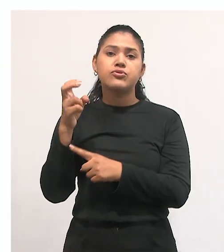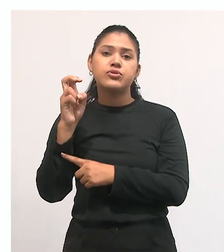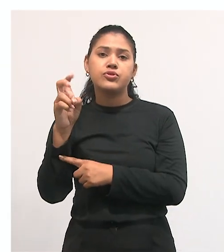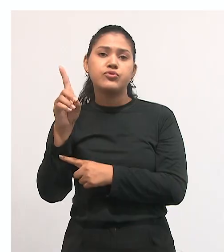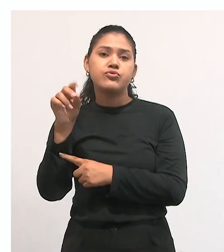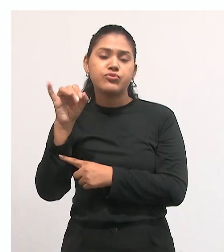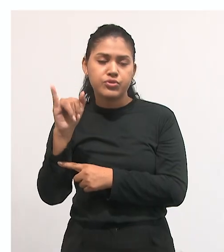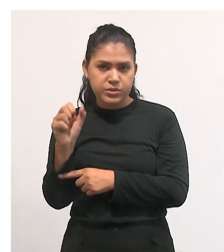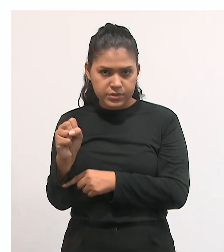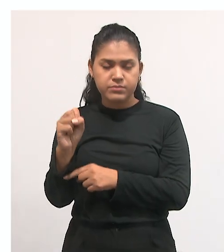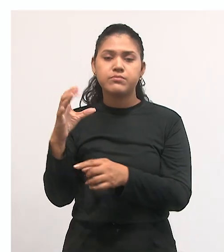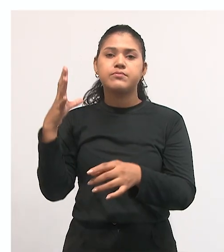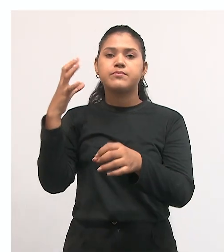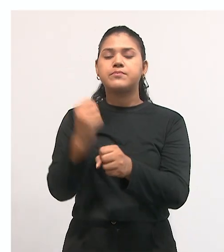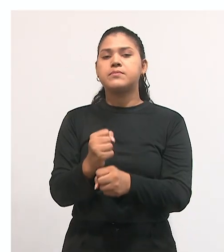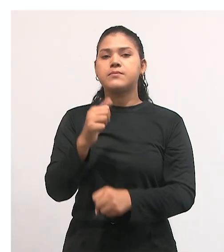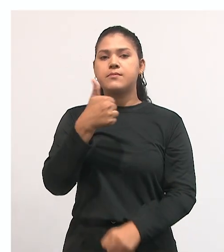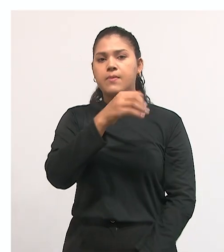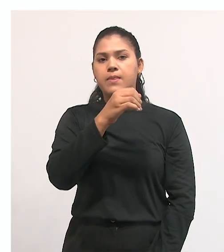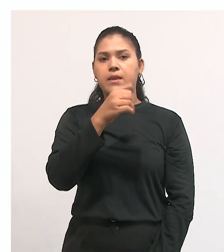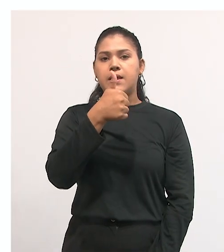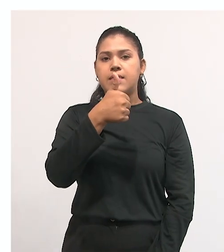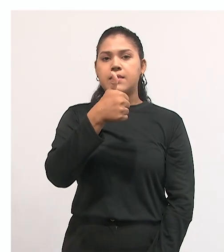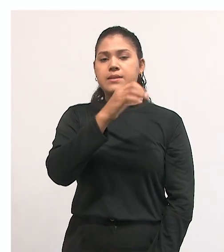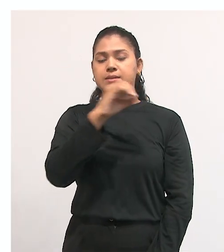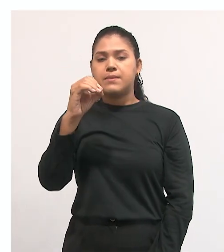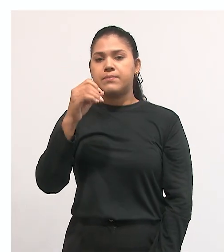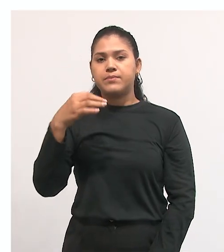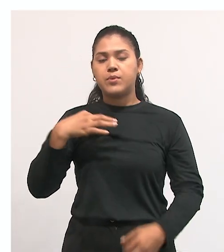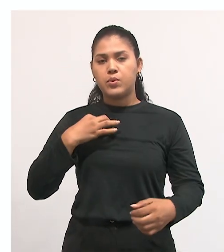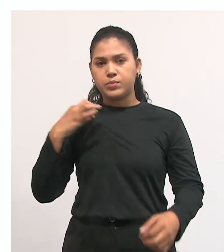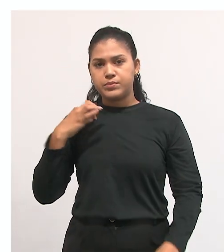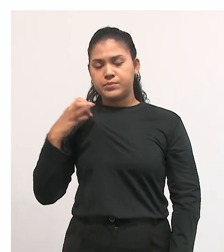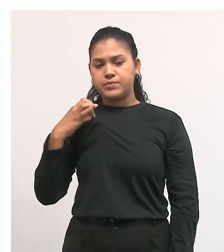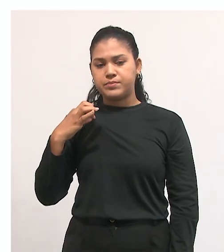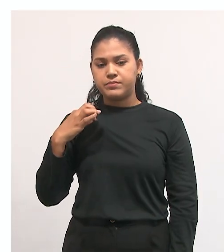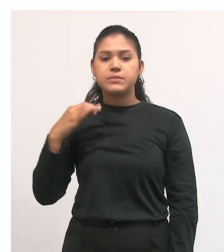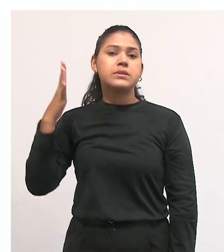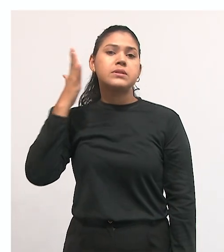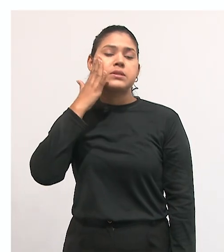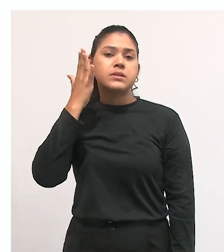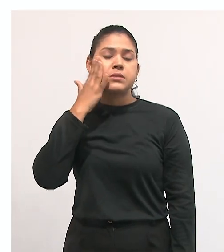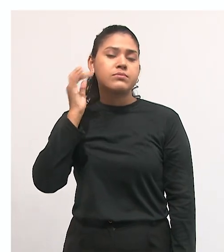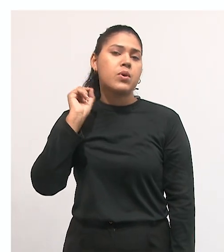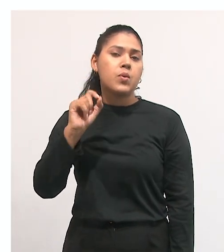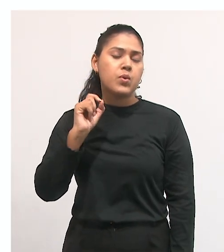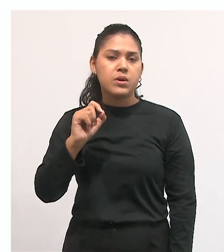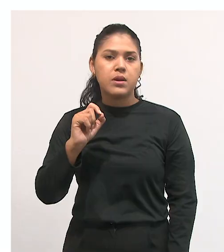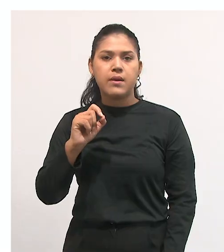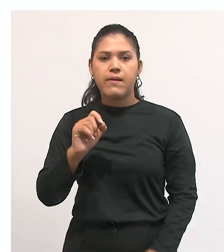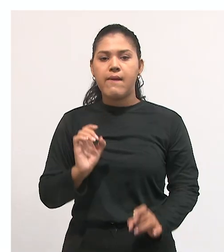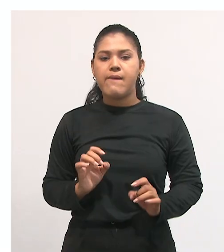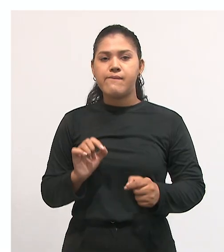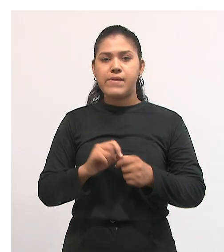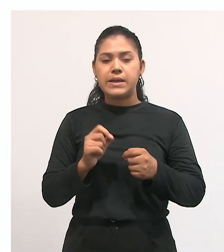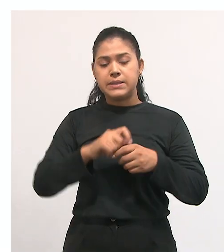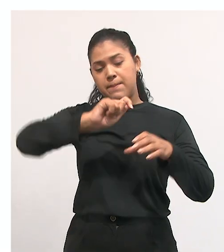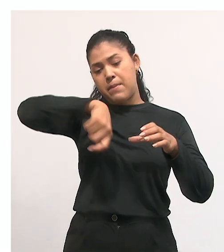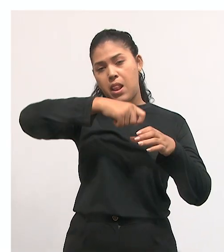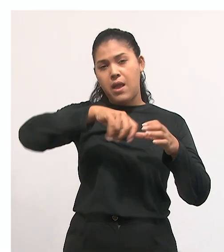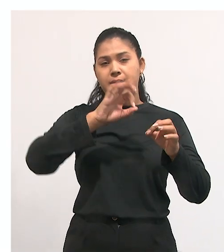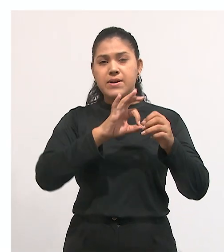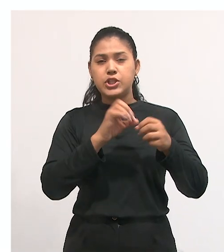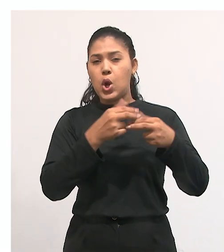vai dar 100 peças, né? Importante aqui, né? Produzir mais nem sempre é a